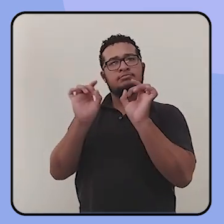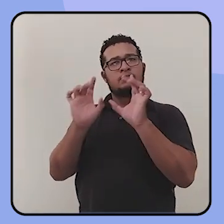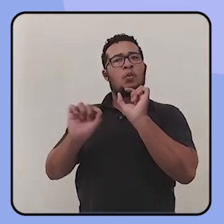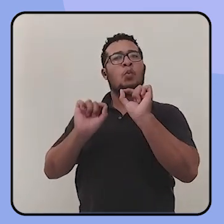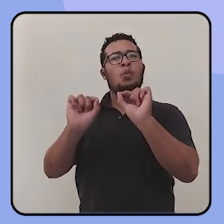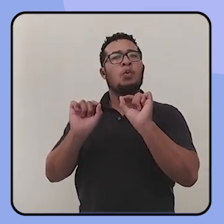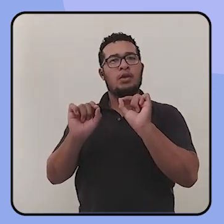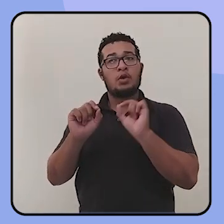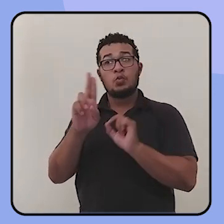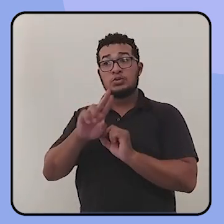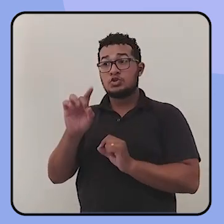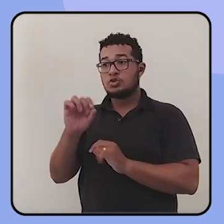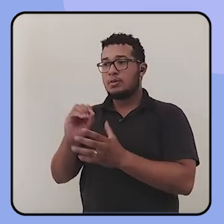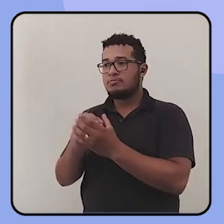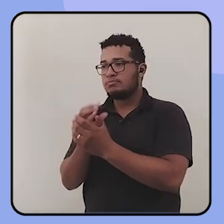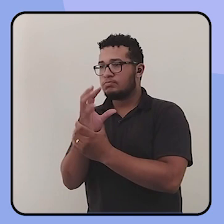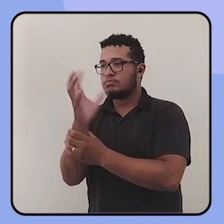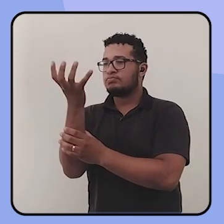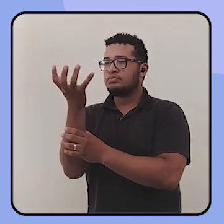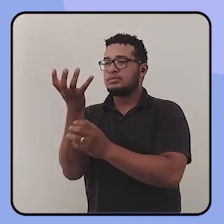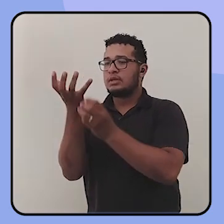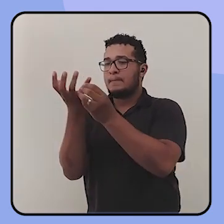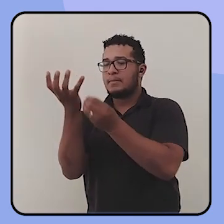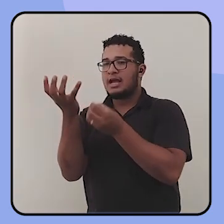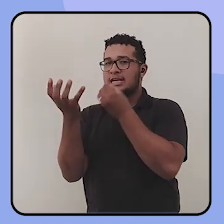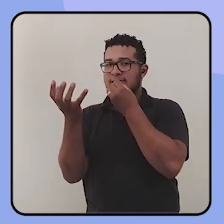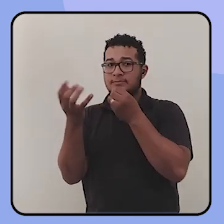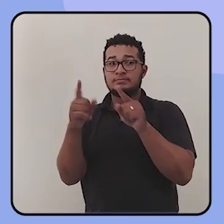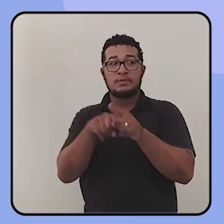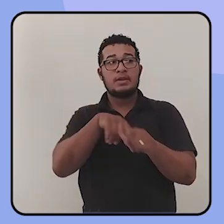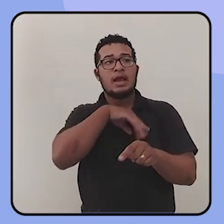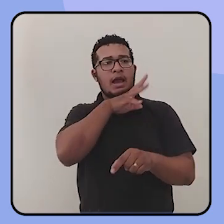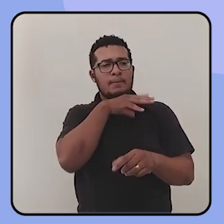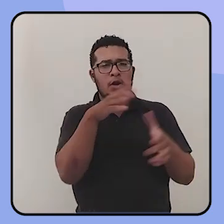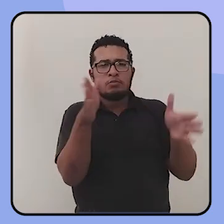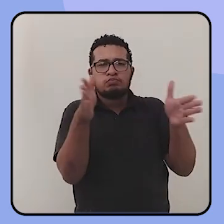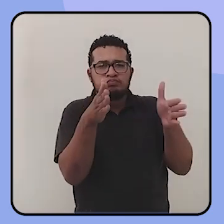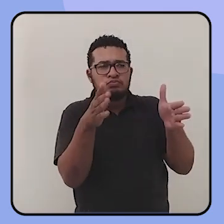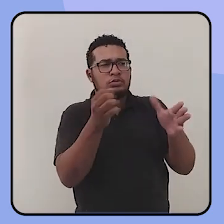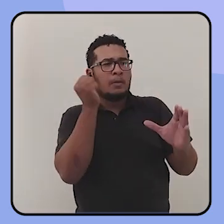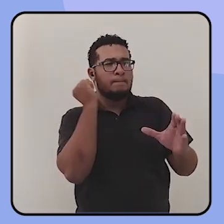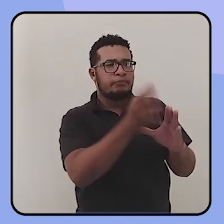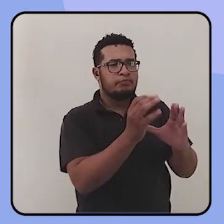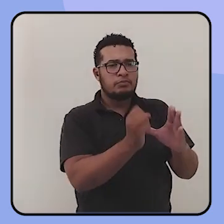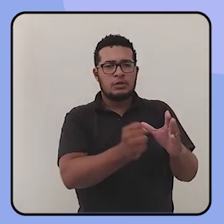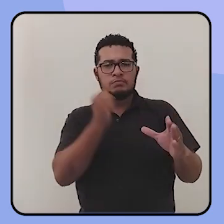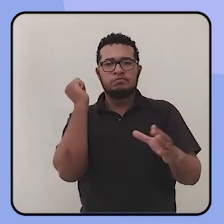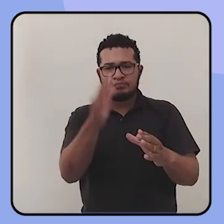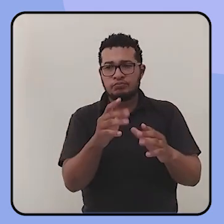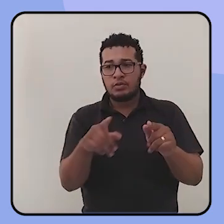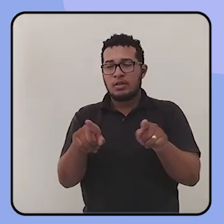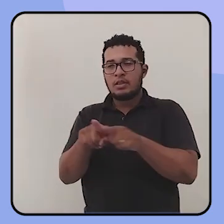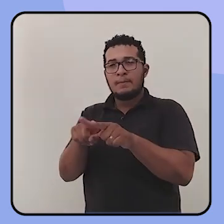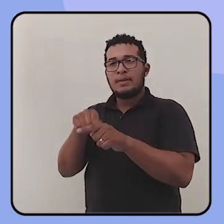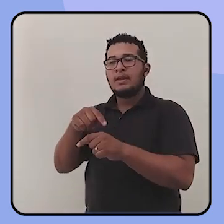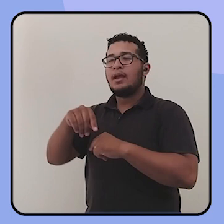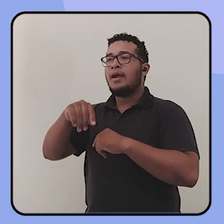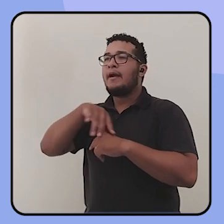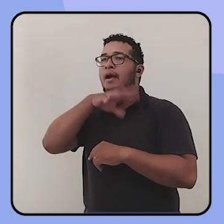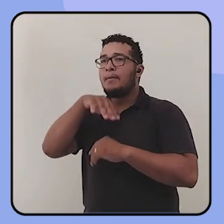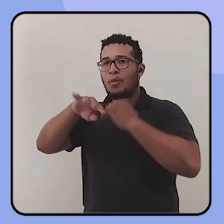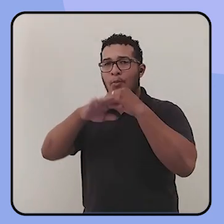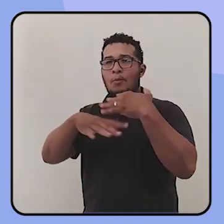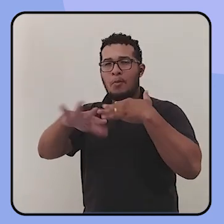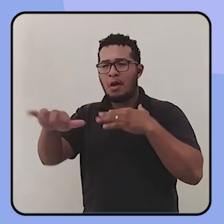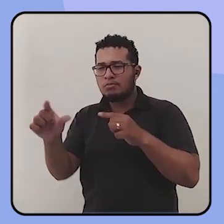a característica é o consumo de vegetais, moluscos, a caça de animais pequenos, crustáceos e pesca, além